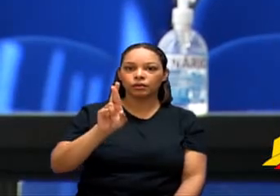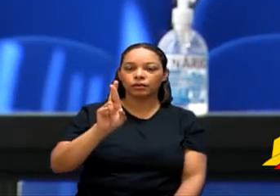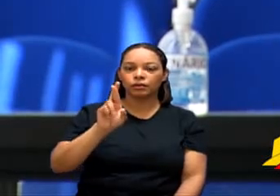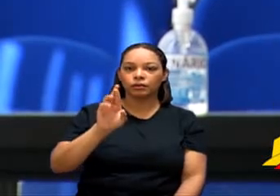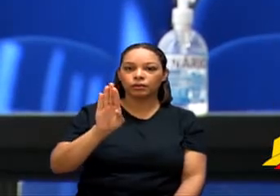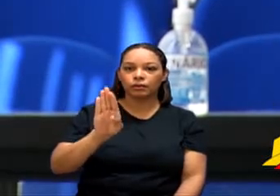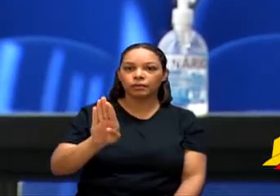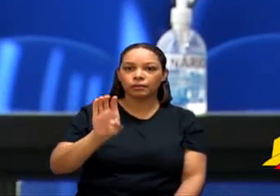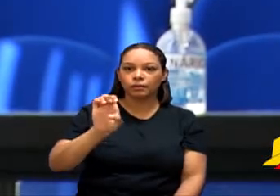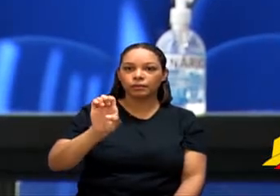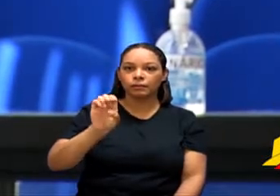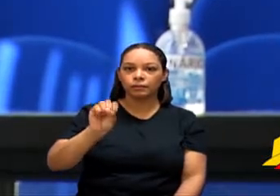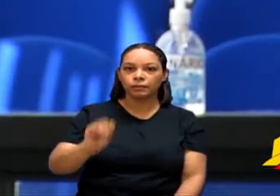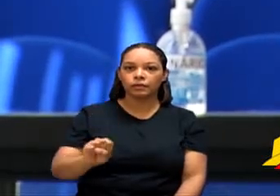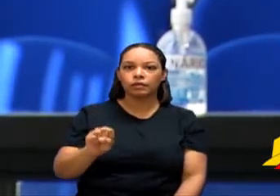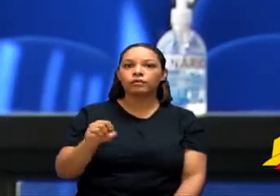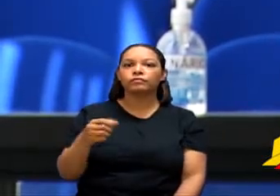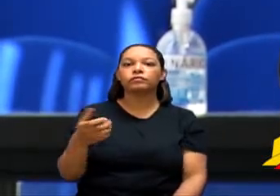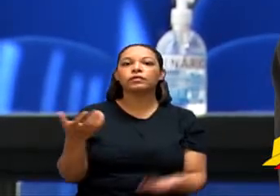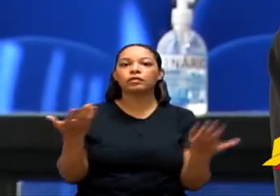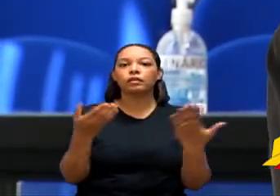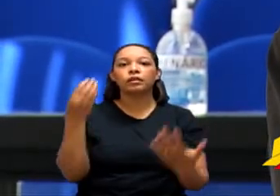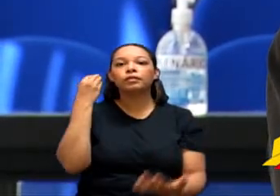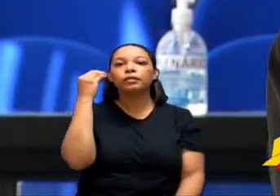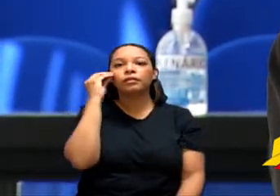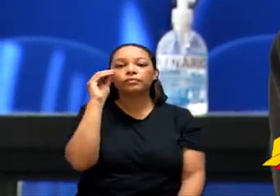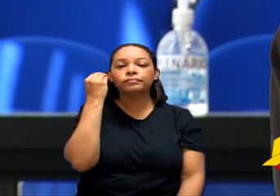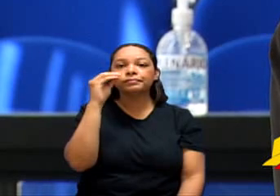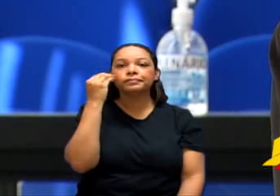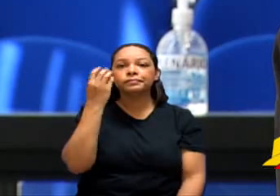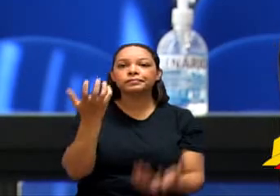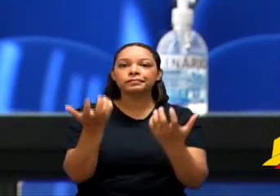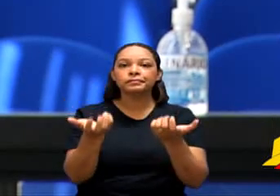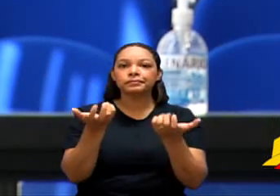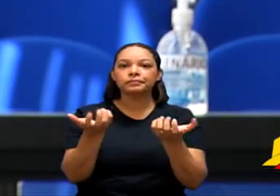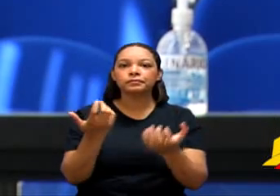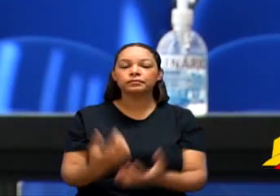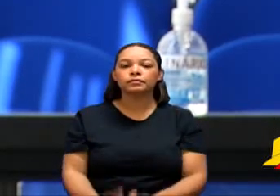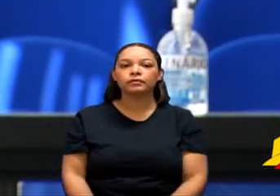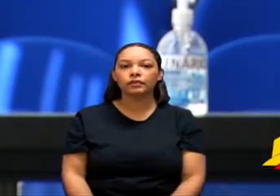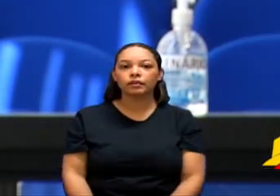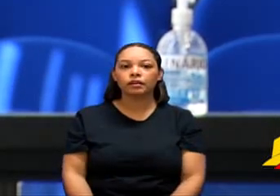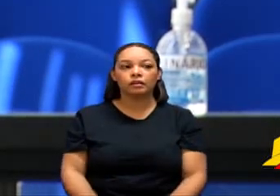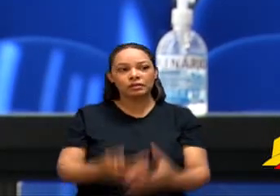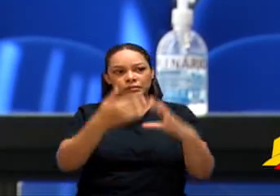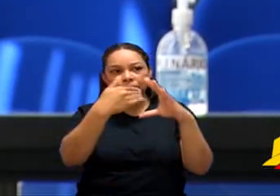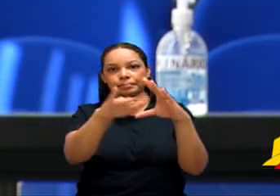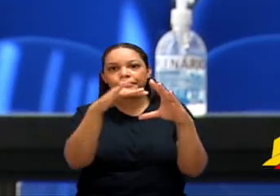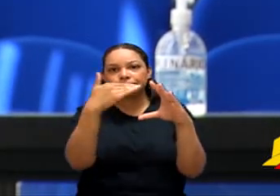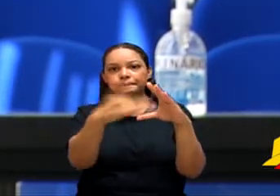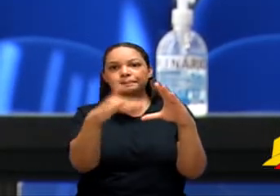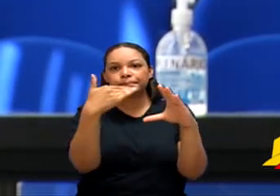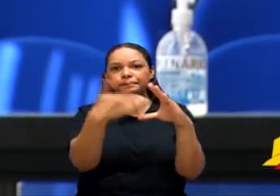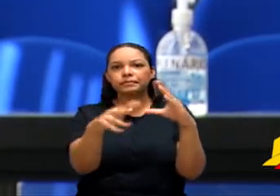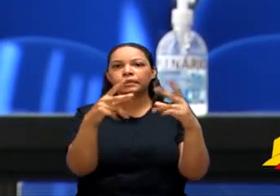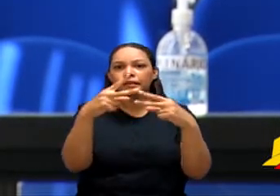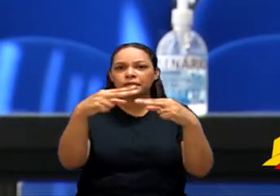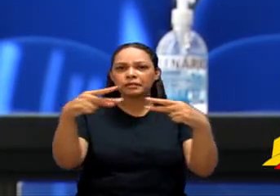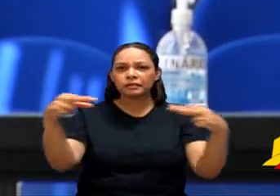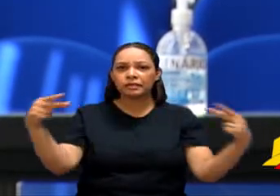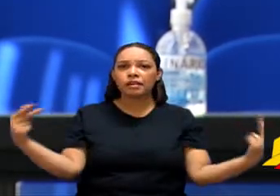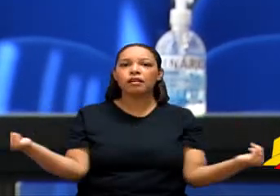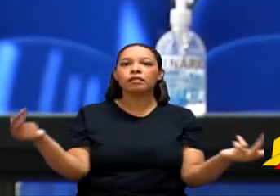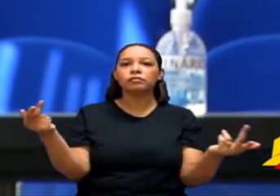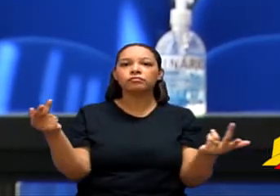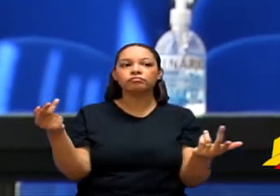Eu gostaria de aproveitar e questioná-lo, porque nós já enviamos... vários requerimentos, indicações,